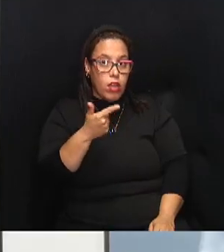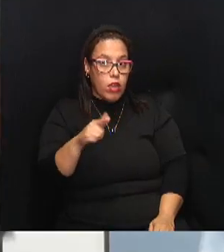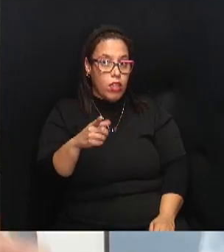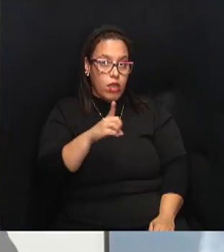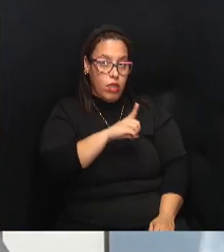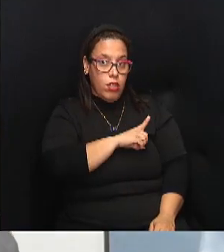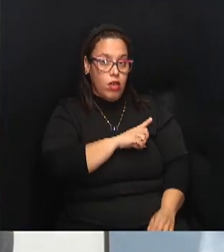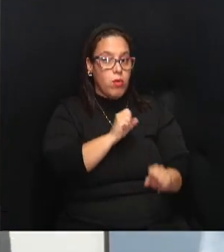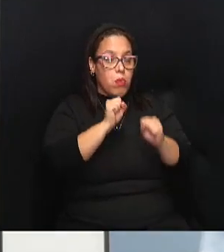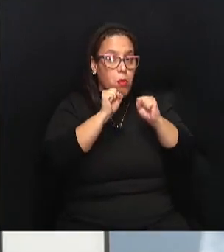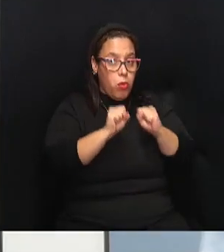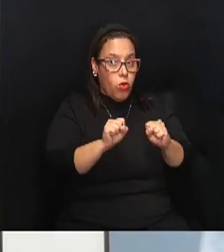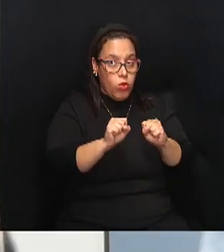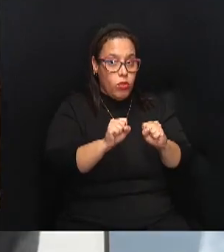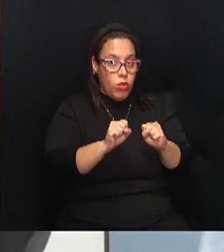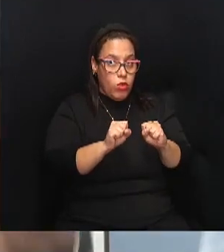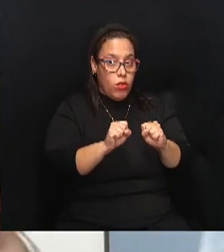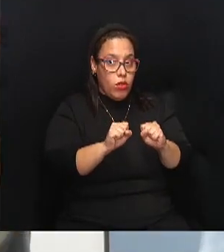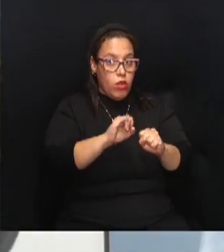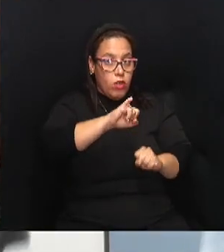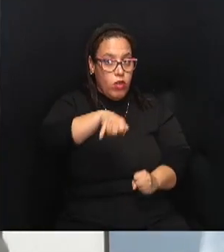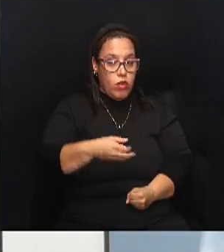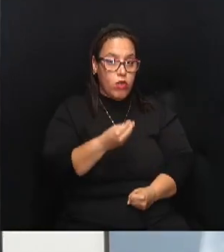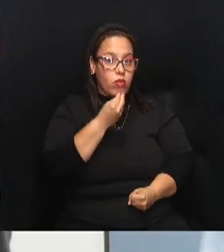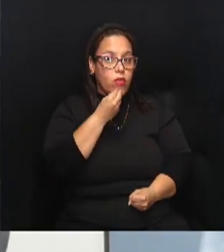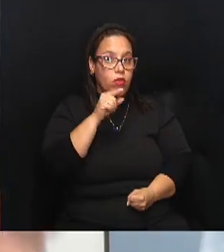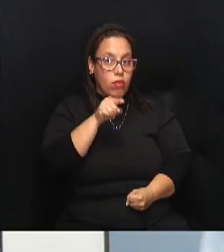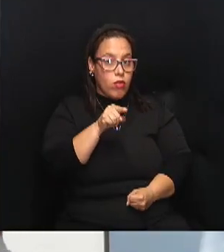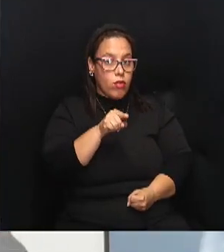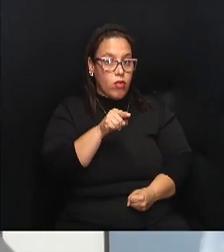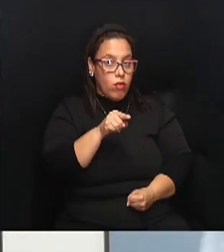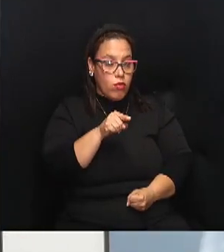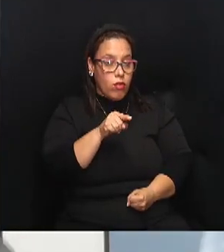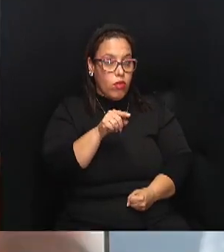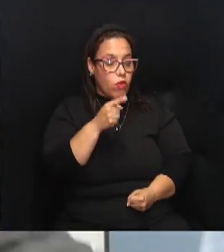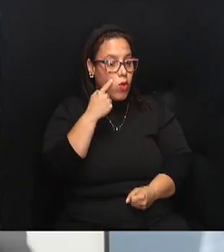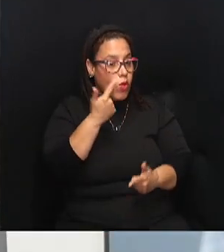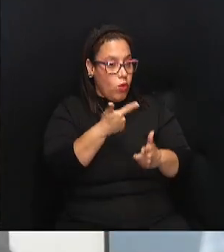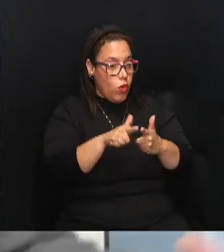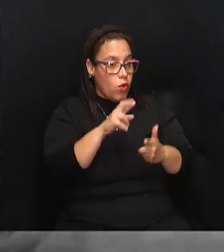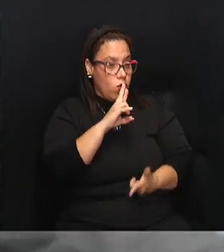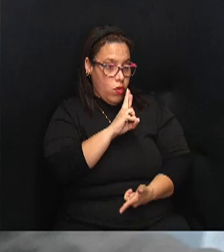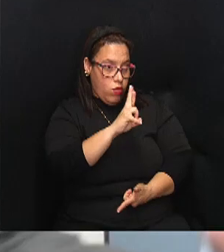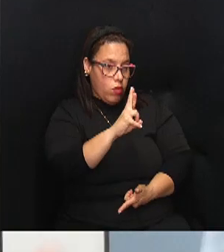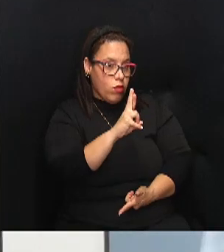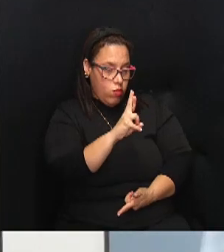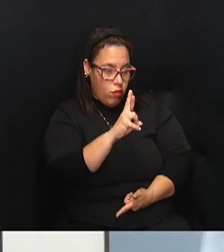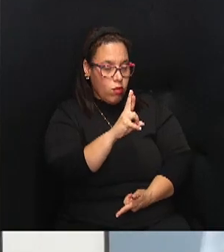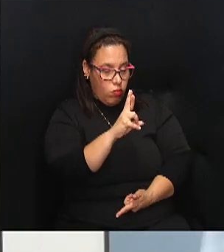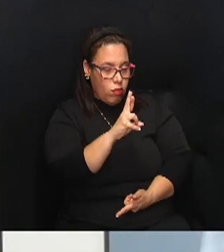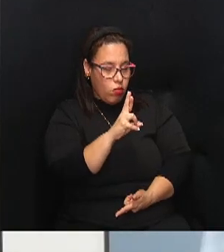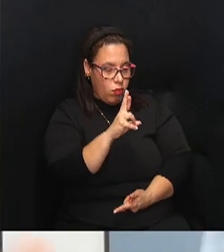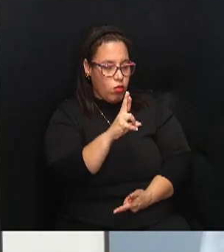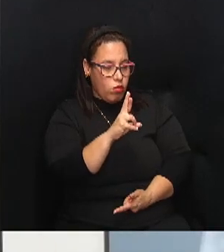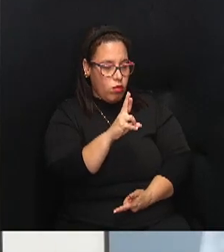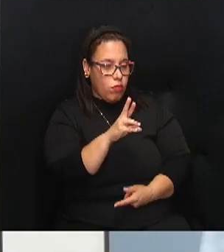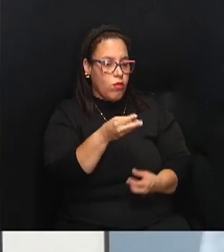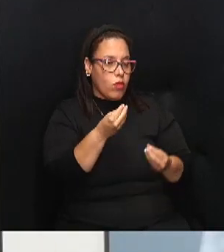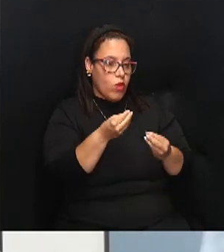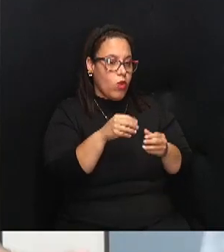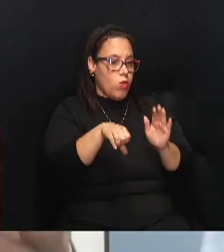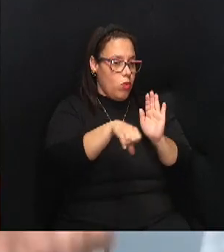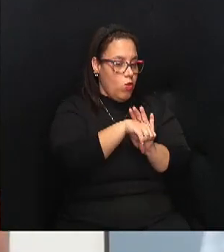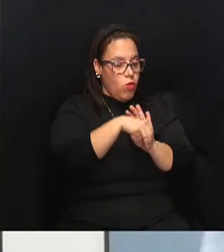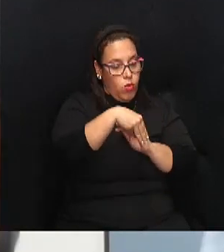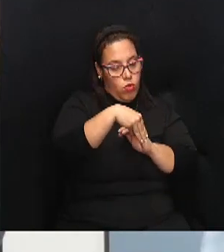delegada, mas ele pode aproveitar que já está diante daquela situação e resolver com uma multa, por